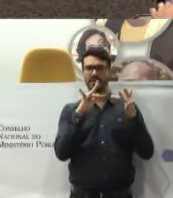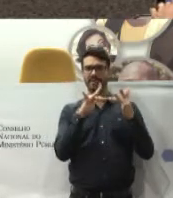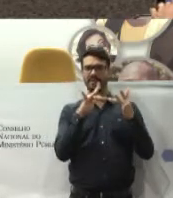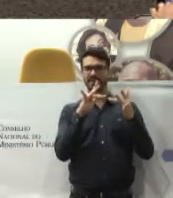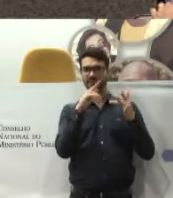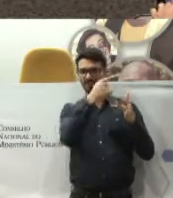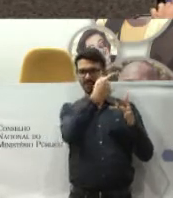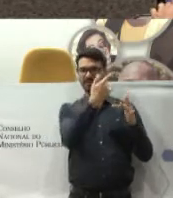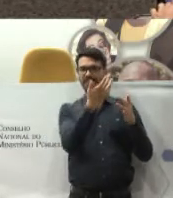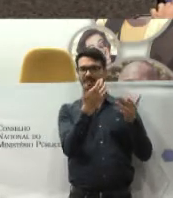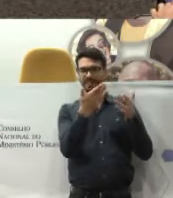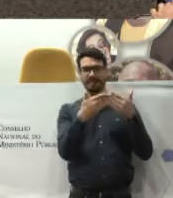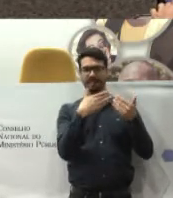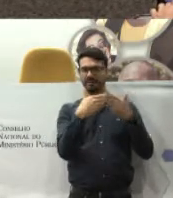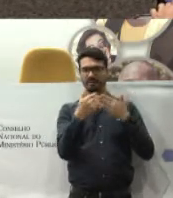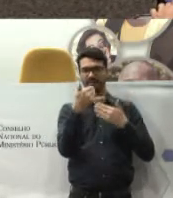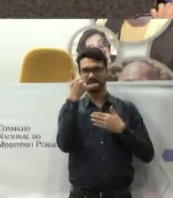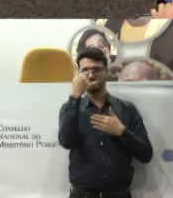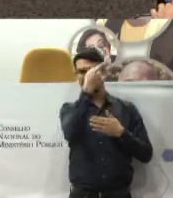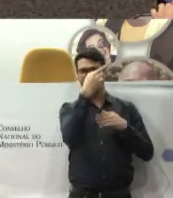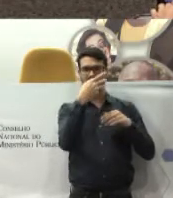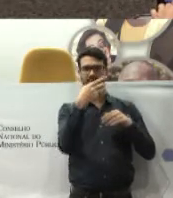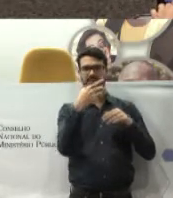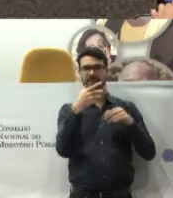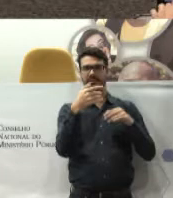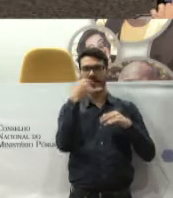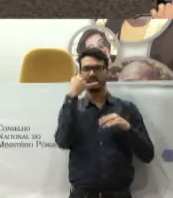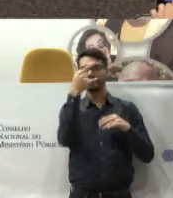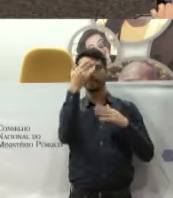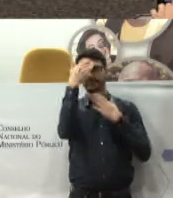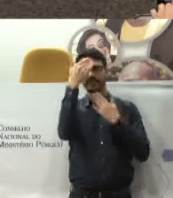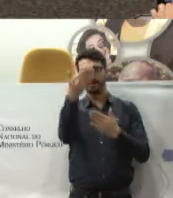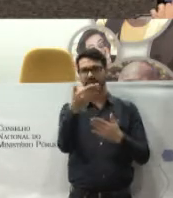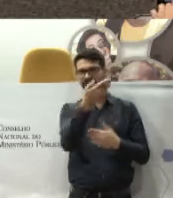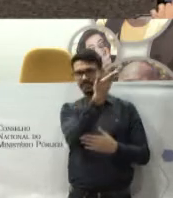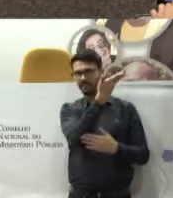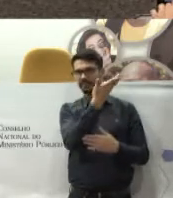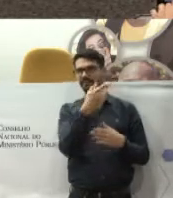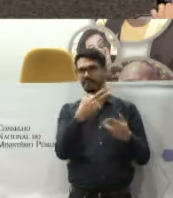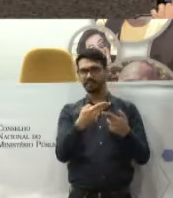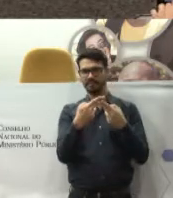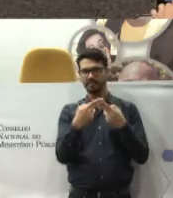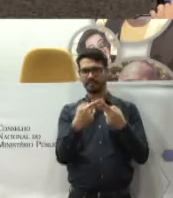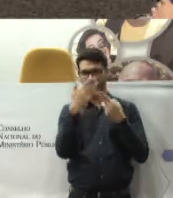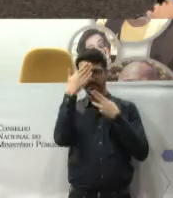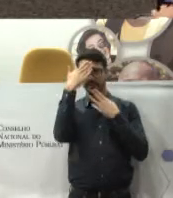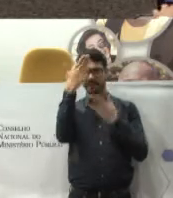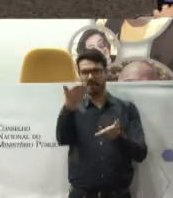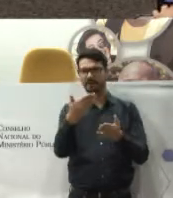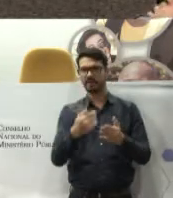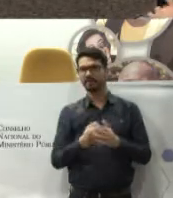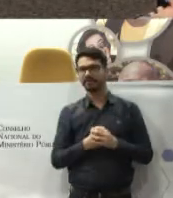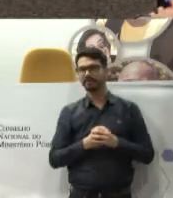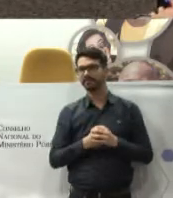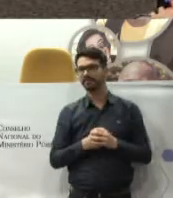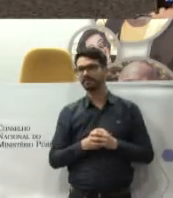correndo... Mas muito obrigada por me ouvirem e pela paciência. Obrigada.